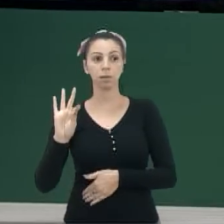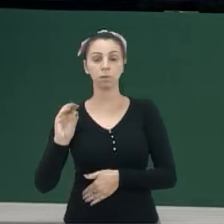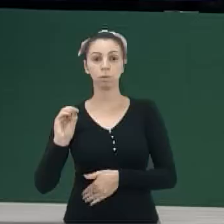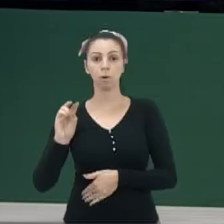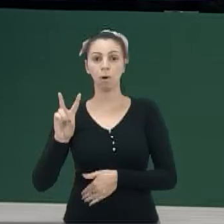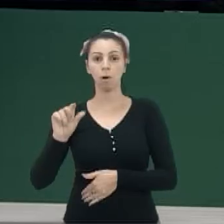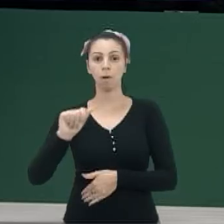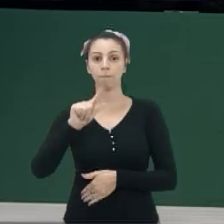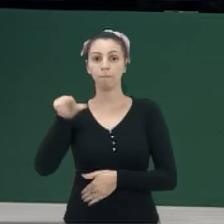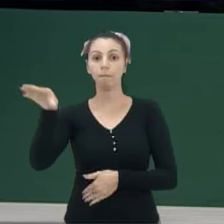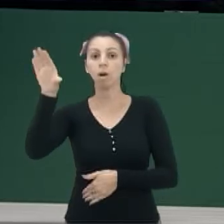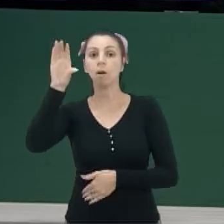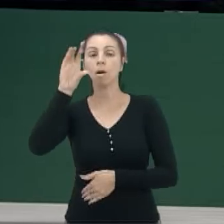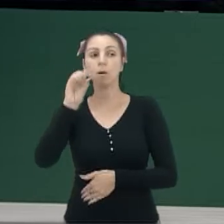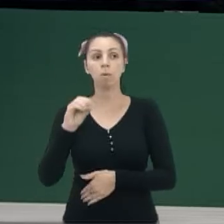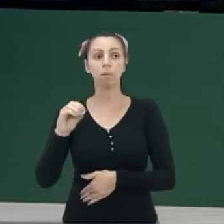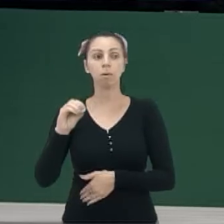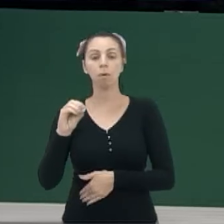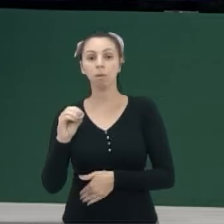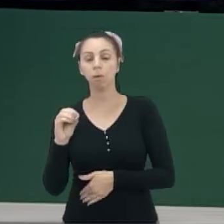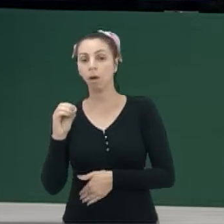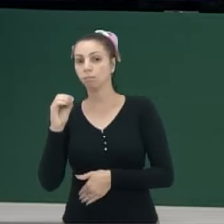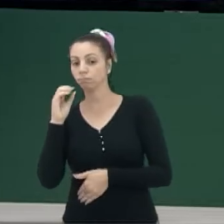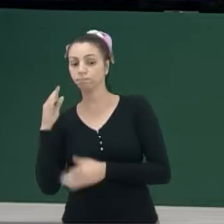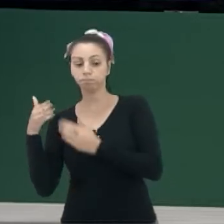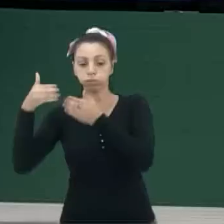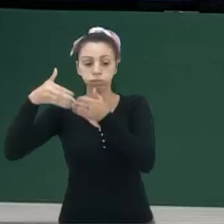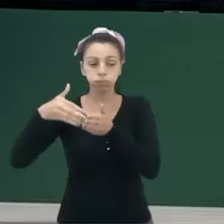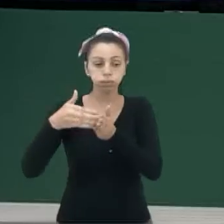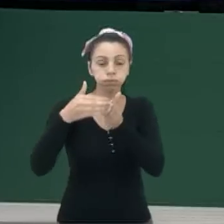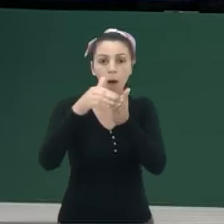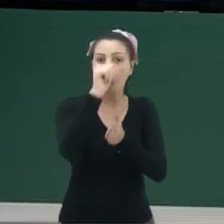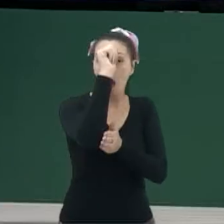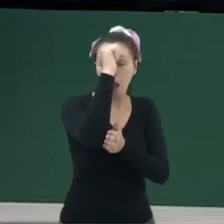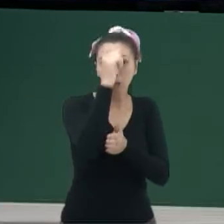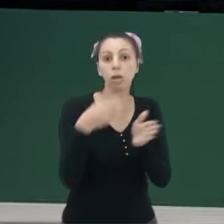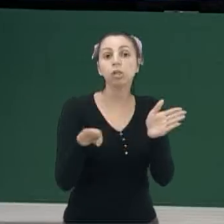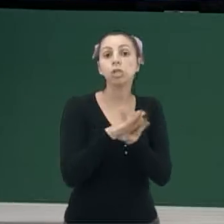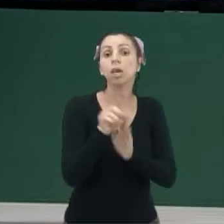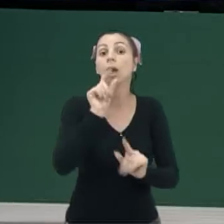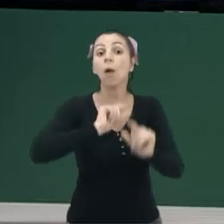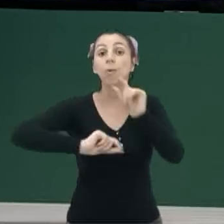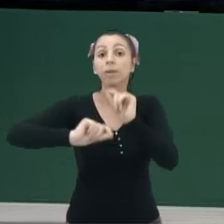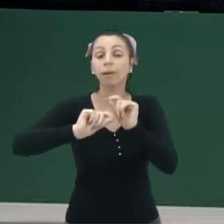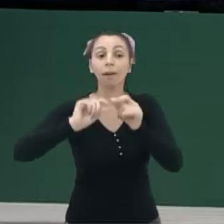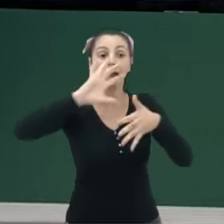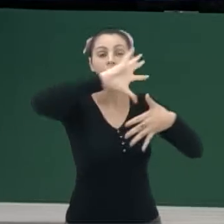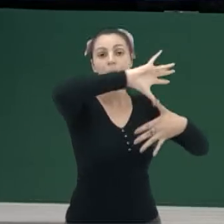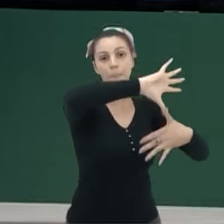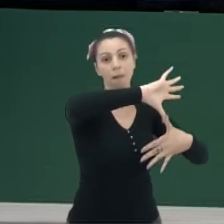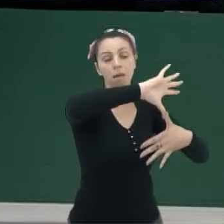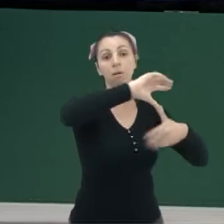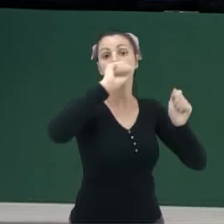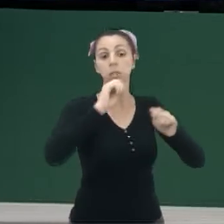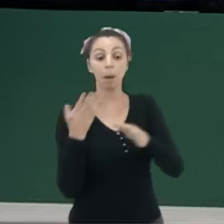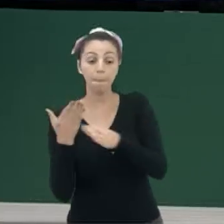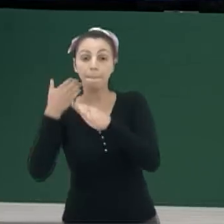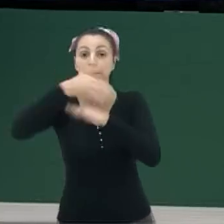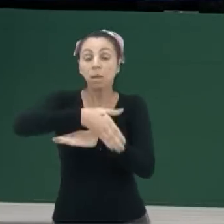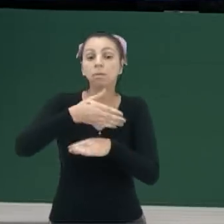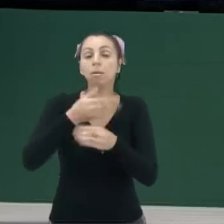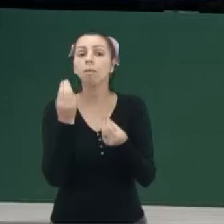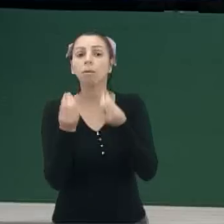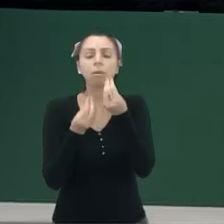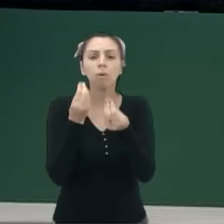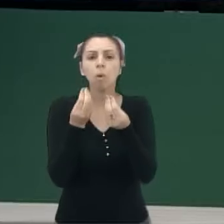em direção às Índias, mas daí no caso ele chega à América, a gente também tem que entender a participação da sua tripulação, o que isso